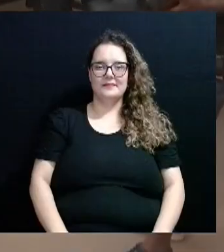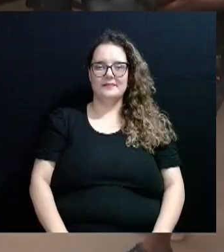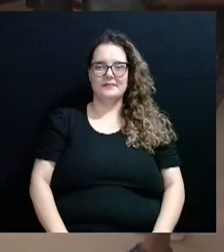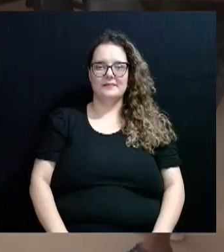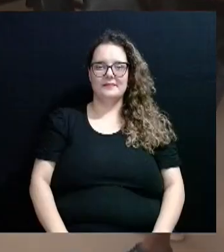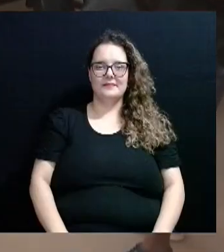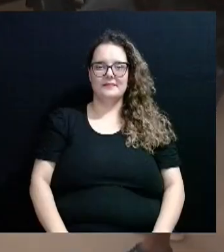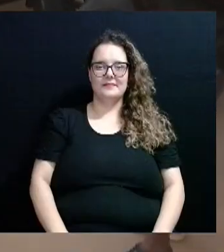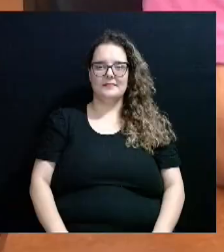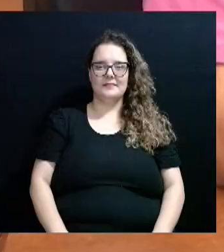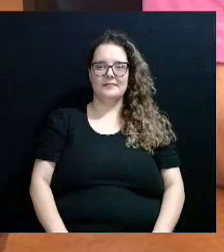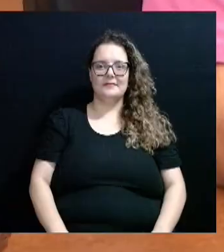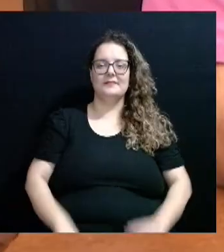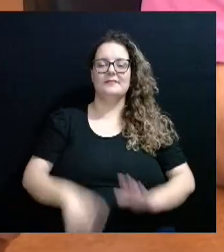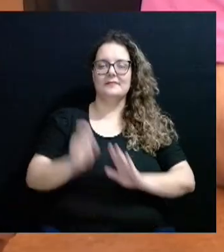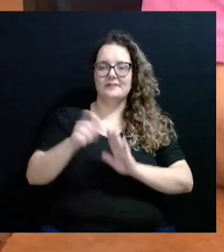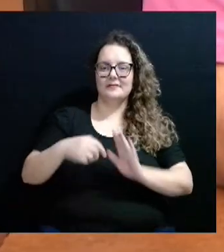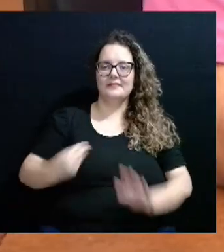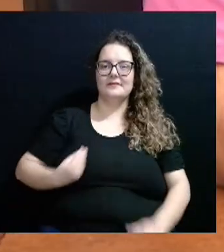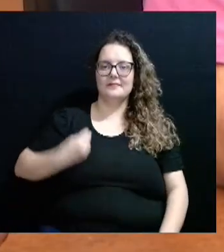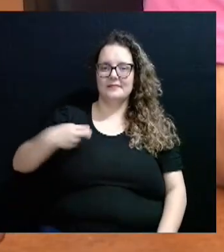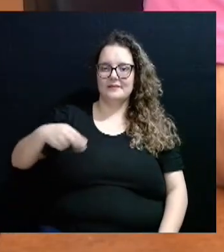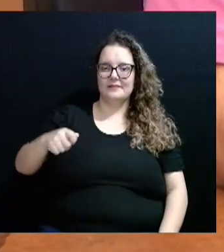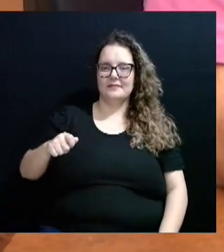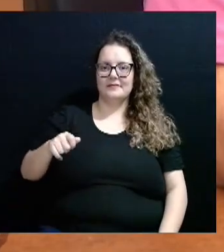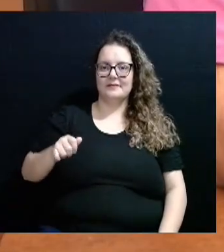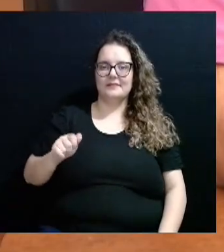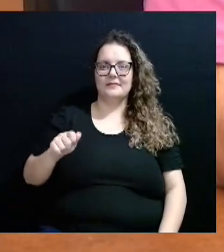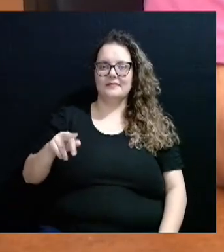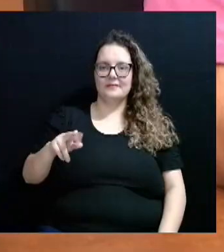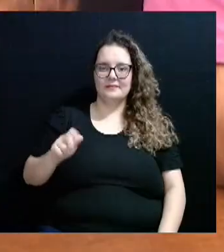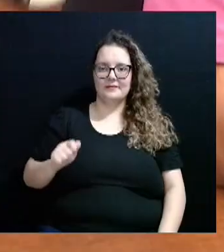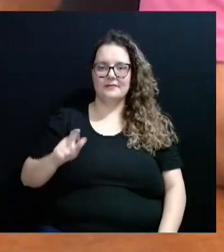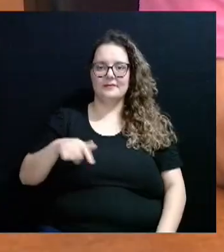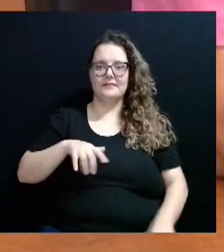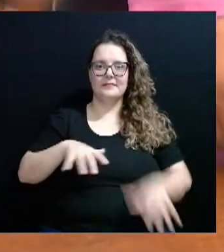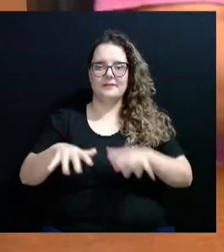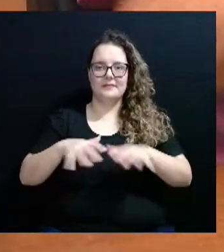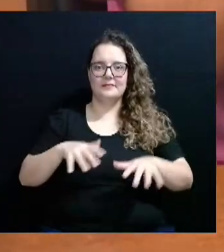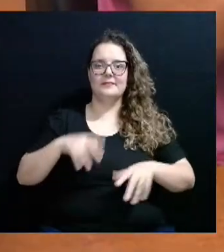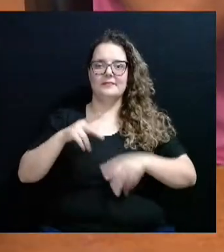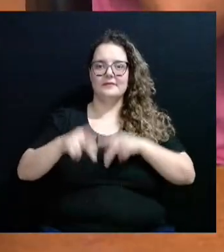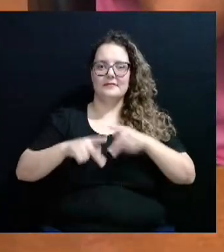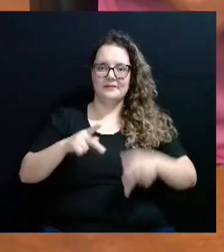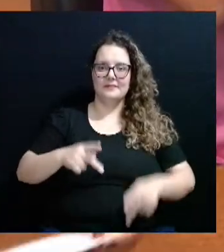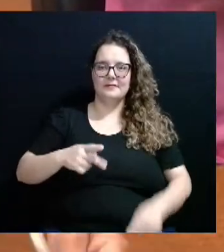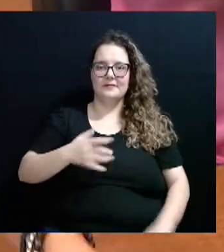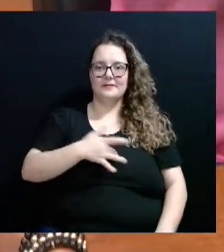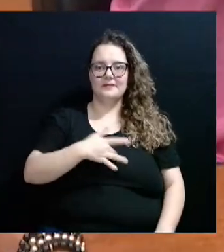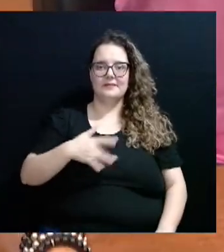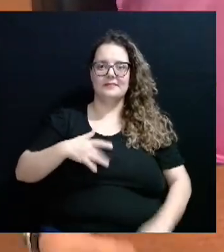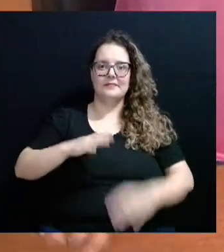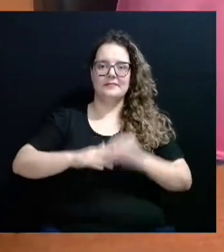Registrar a presença da Nayara Oliveira. Nayara é do Movimento Popular de Saúde. Nayara, levanta a mãozinha aí para o